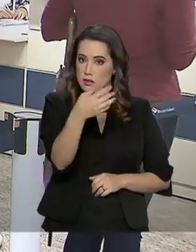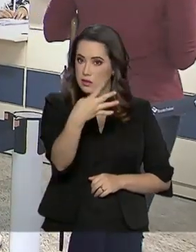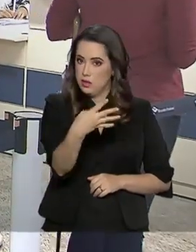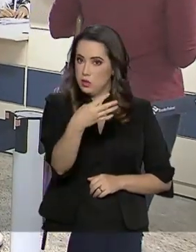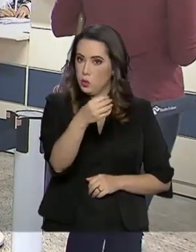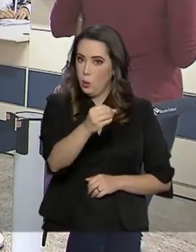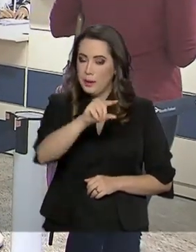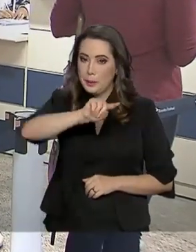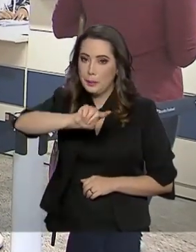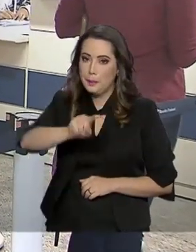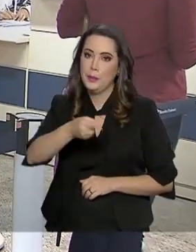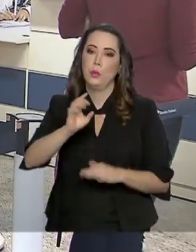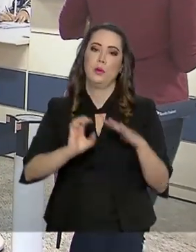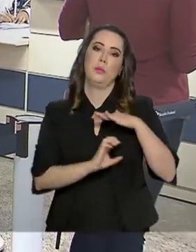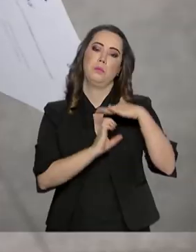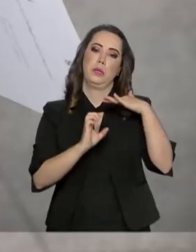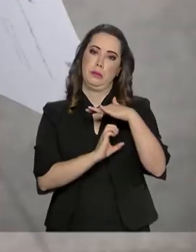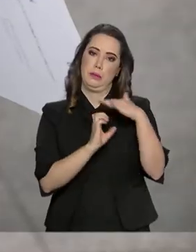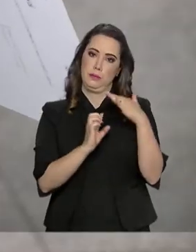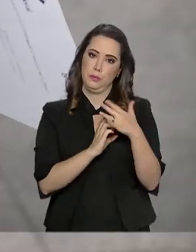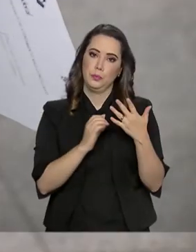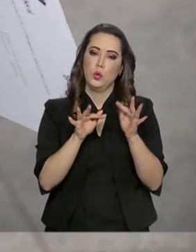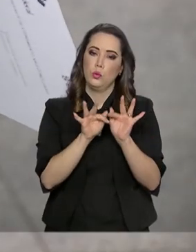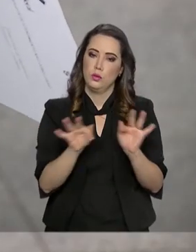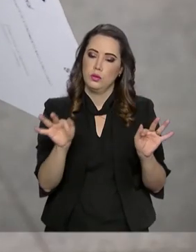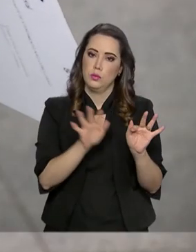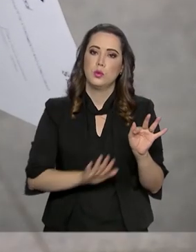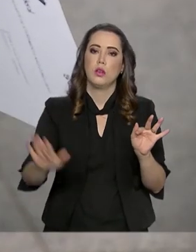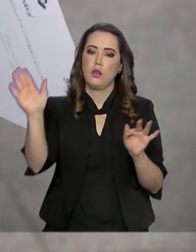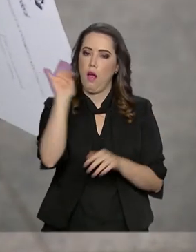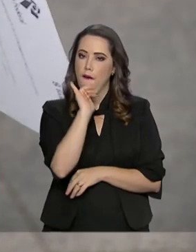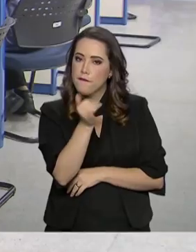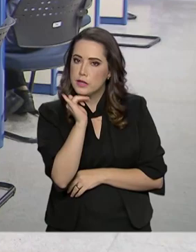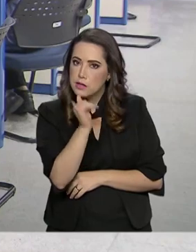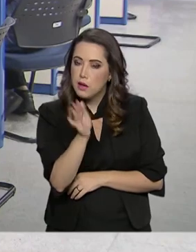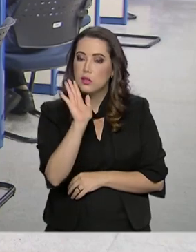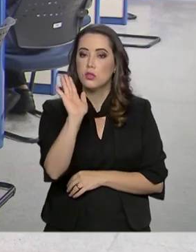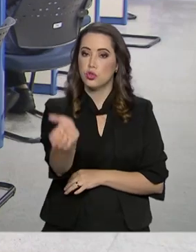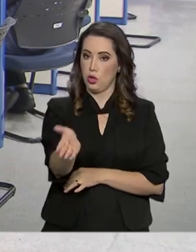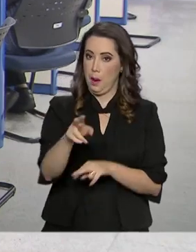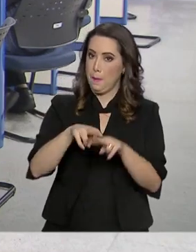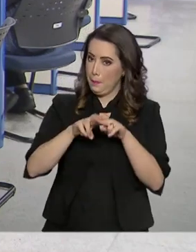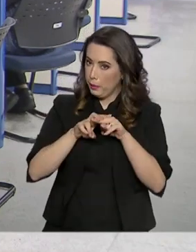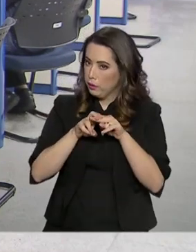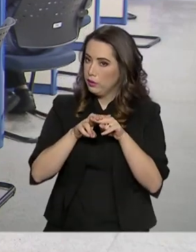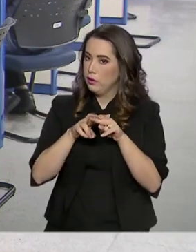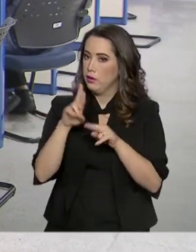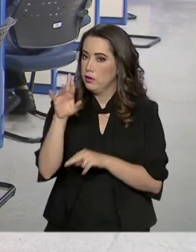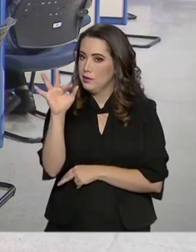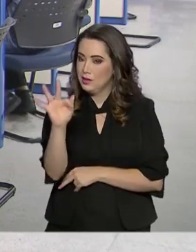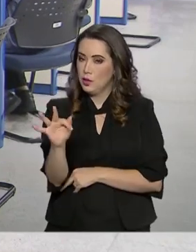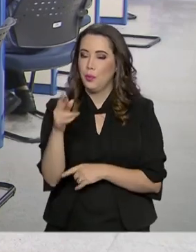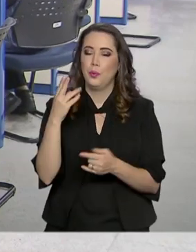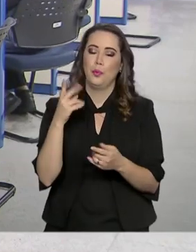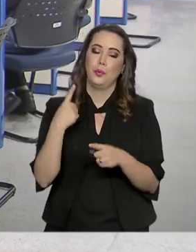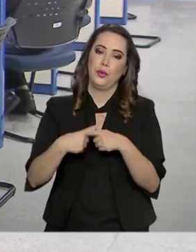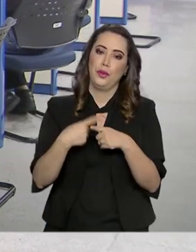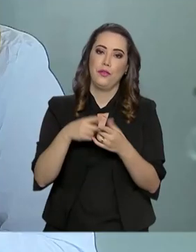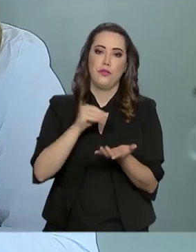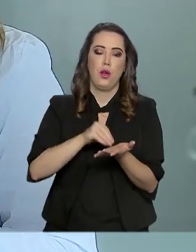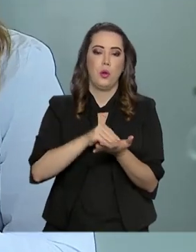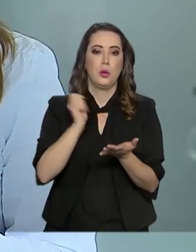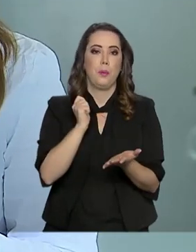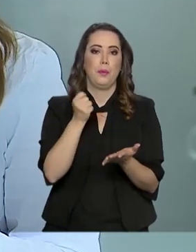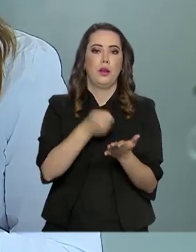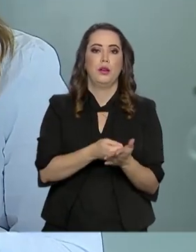optantes pelo Simples Nacional foram notificadas pela Receita Federal por não cumprirem com suas obrigações tributárias.